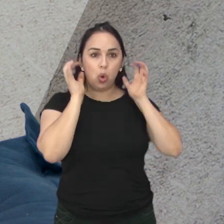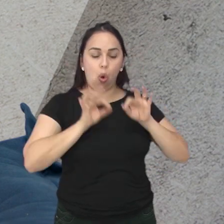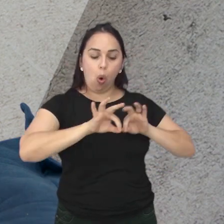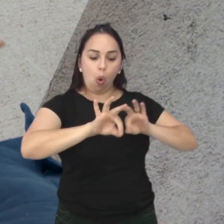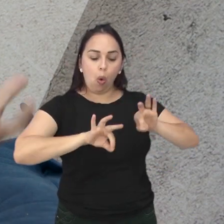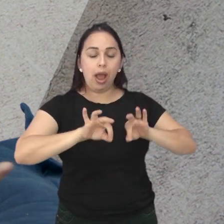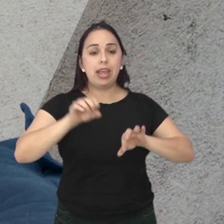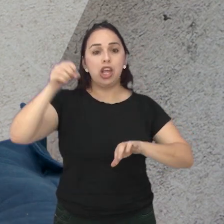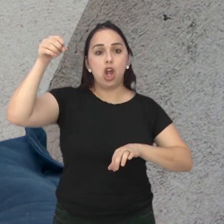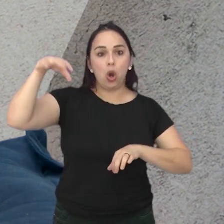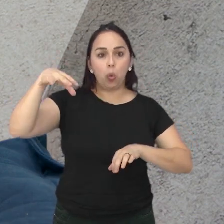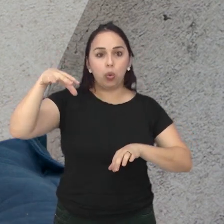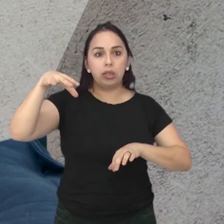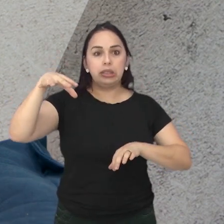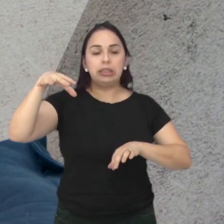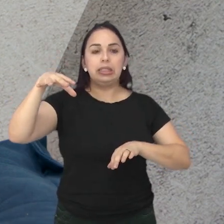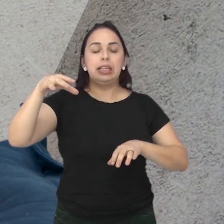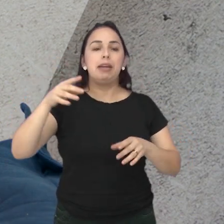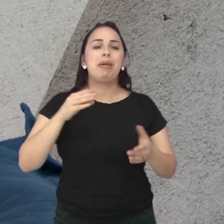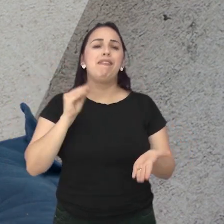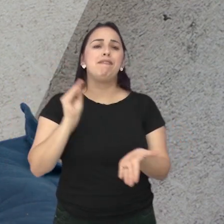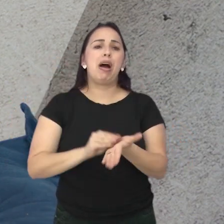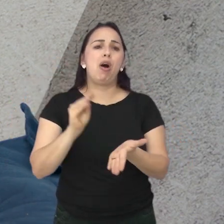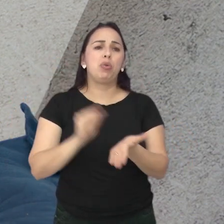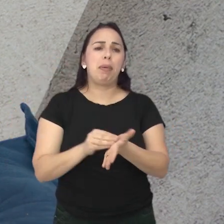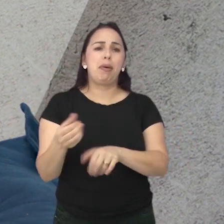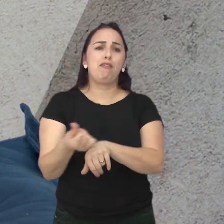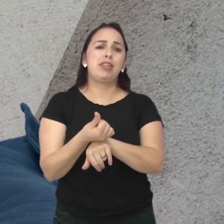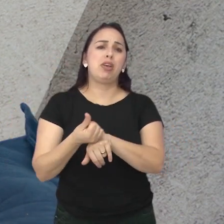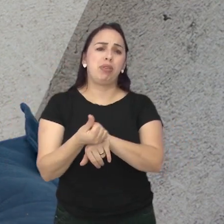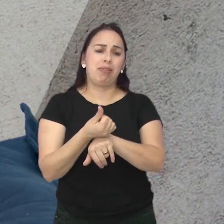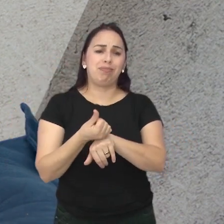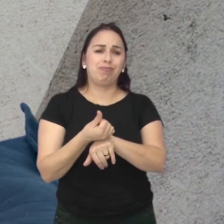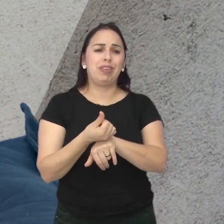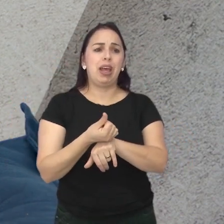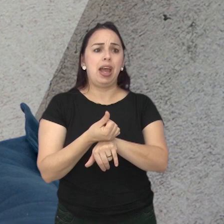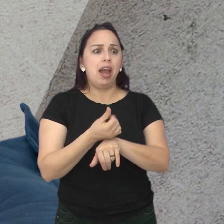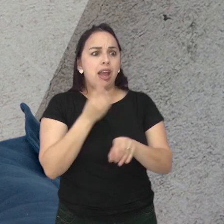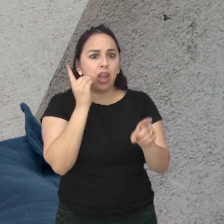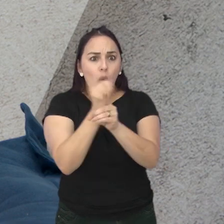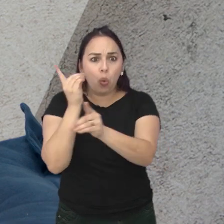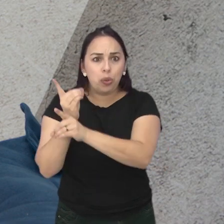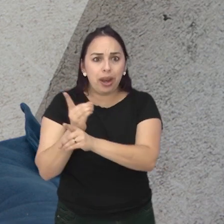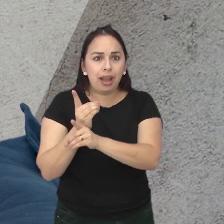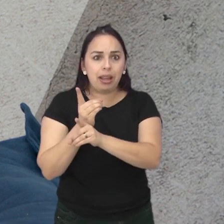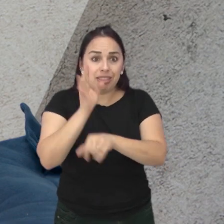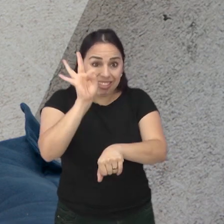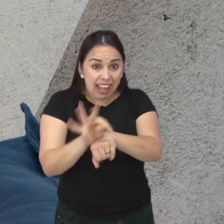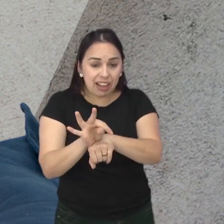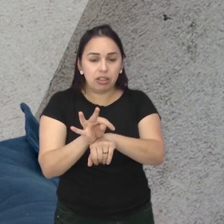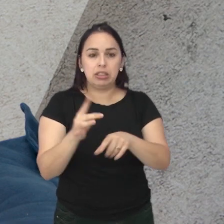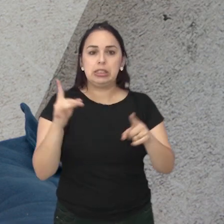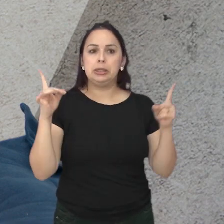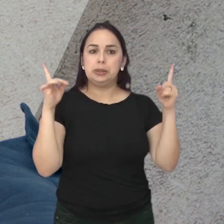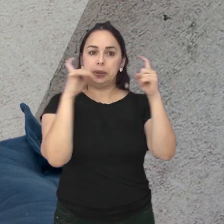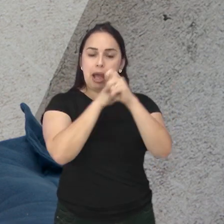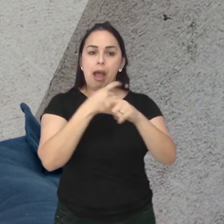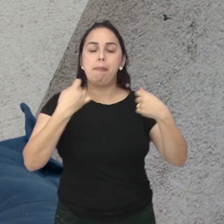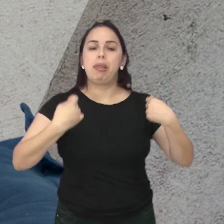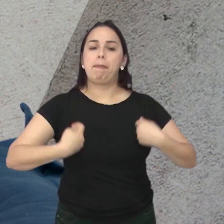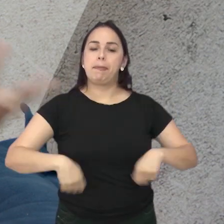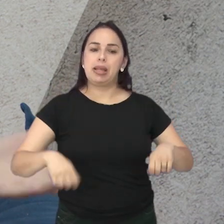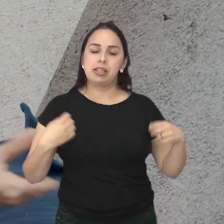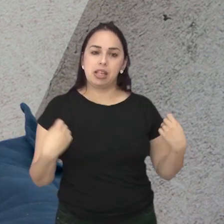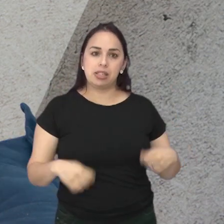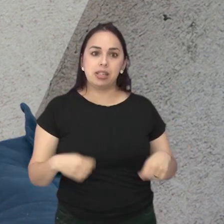som quanto de luz, e uma oferta muito pequena. Então é muito difícil achar técnicos aqui. Realmente a